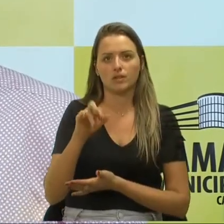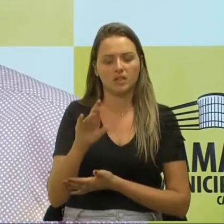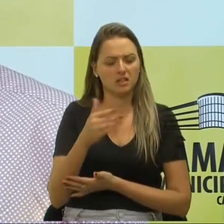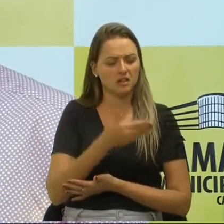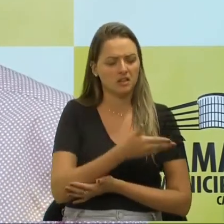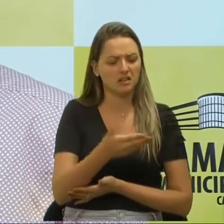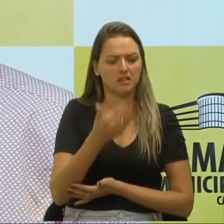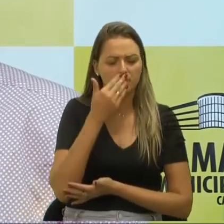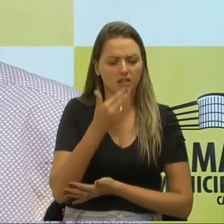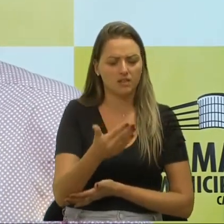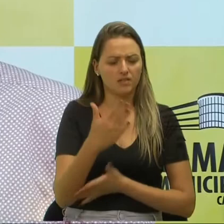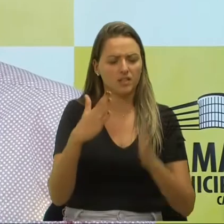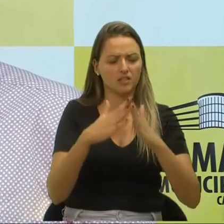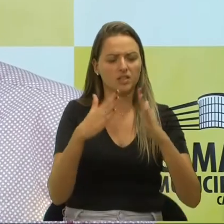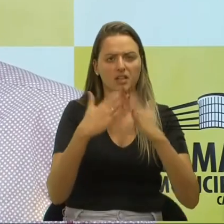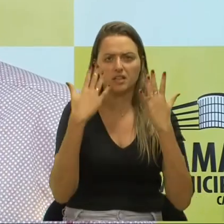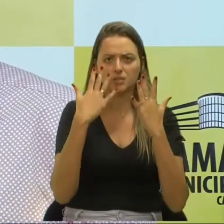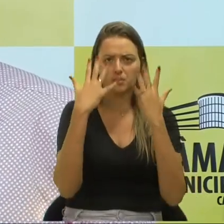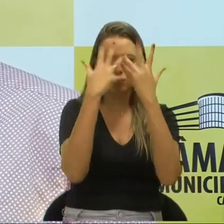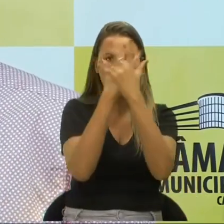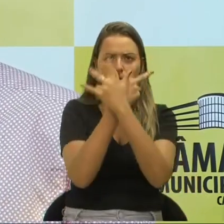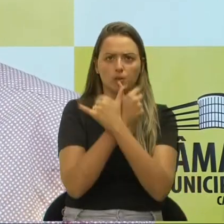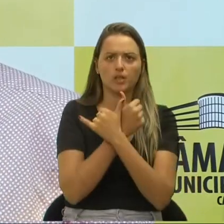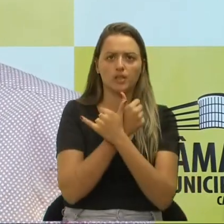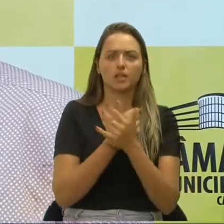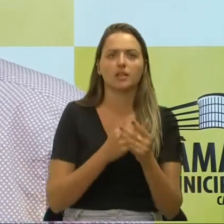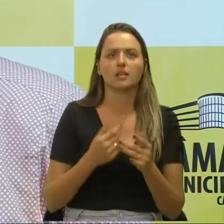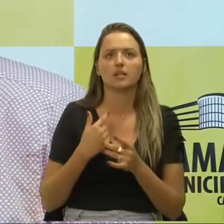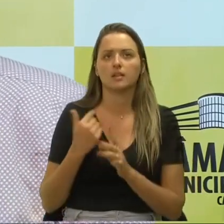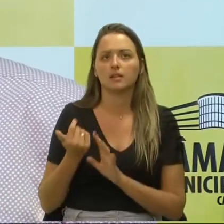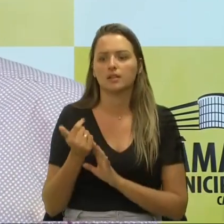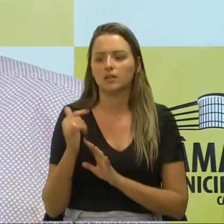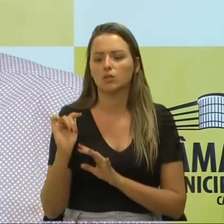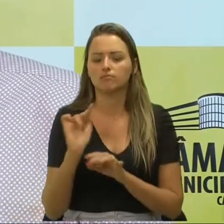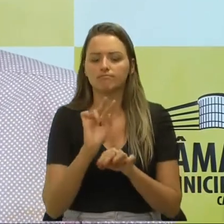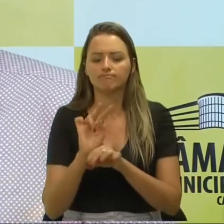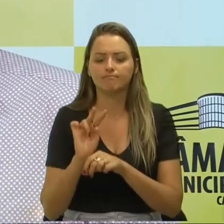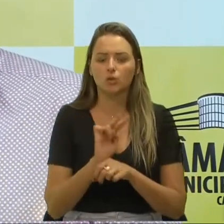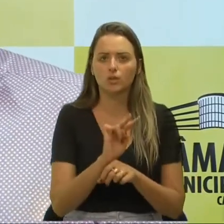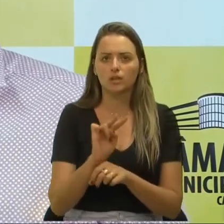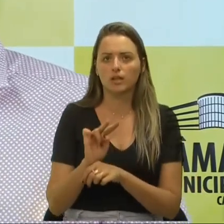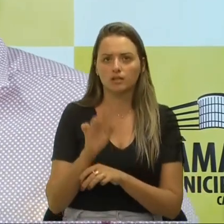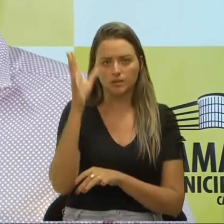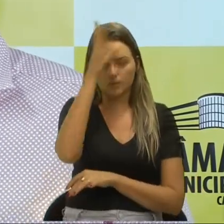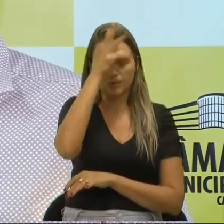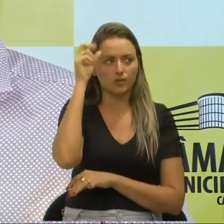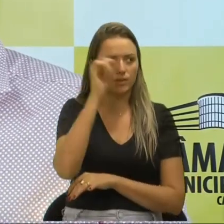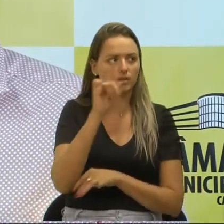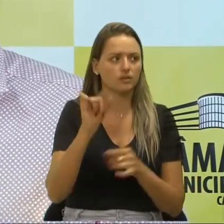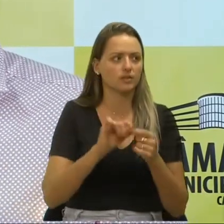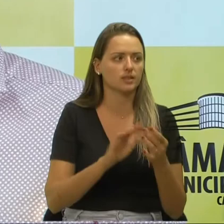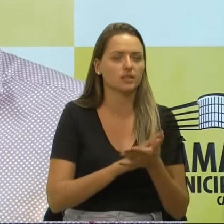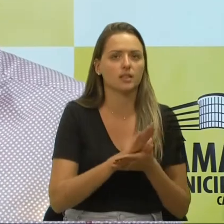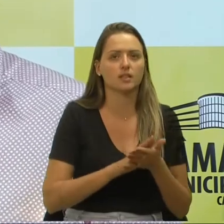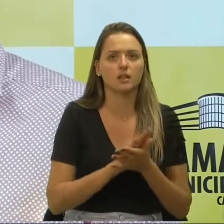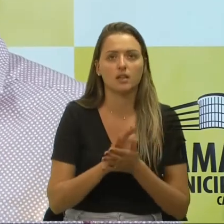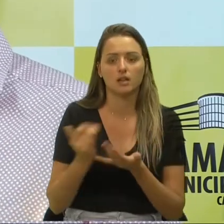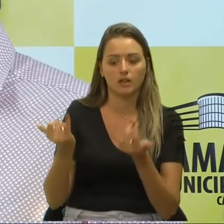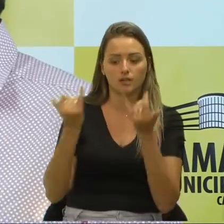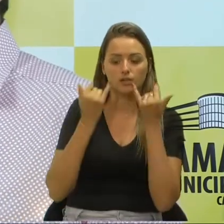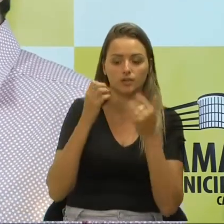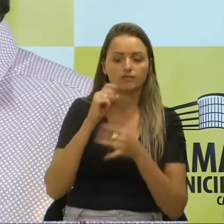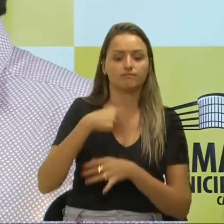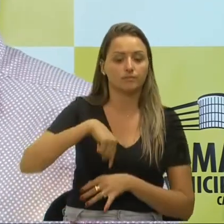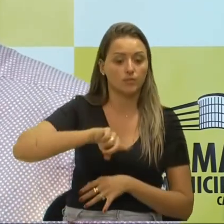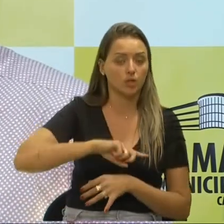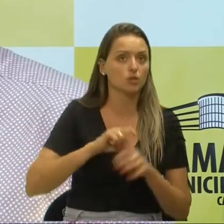bonita na rua da casa dele, e deixando a desejar os cuidados do poder público, e ele naquele momento disse, a gente poderia